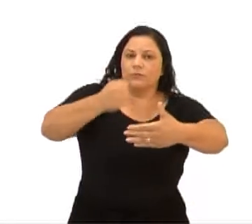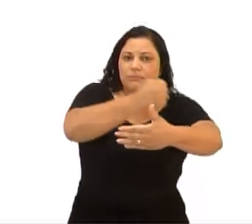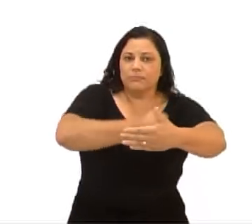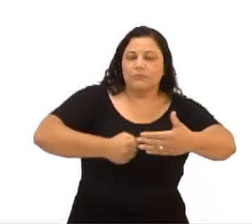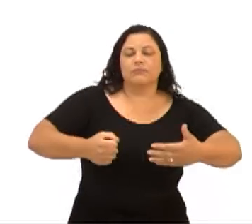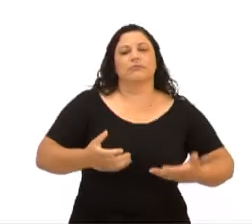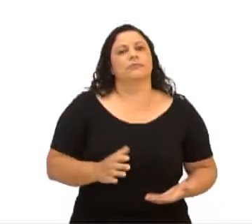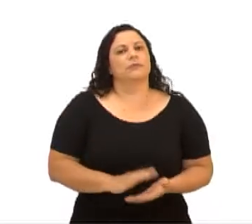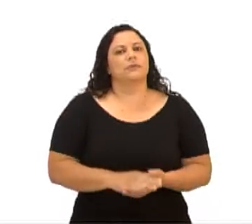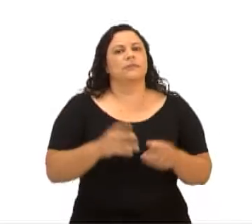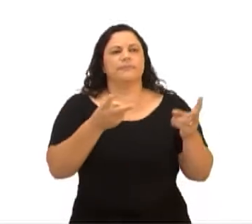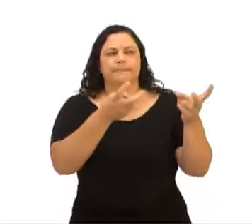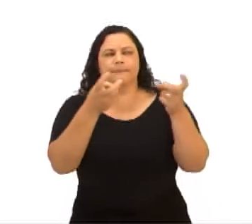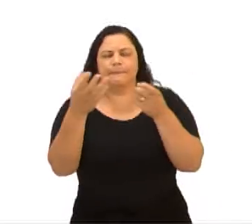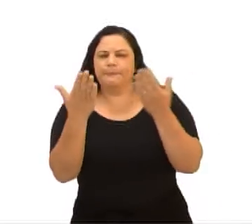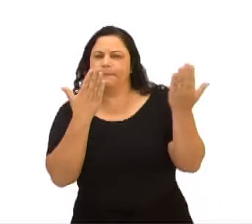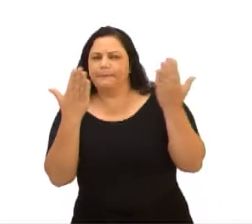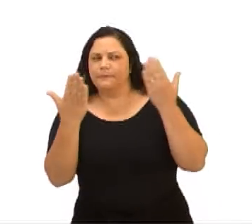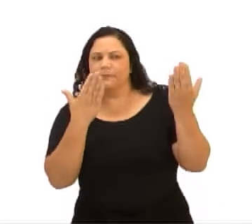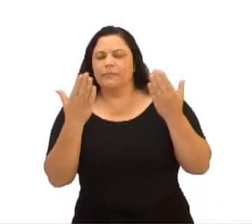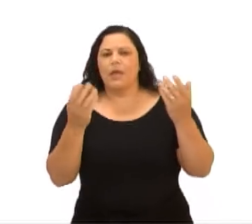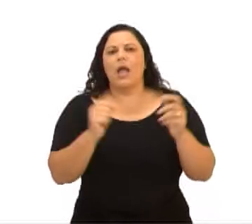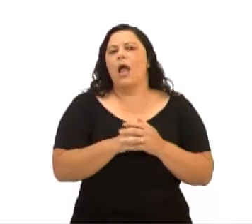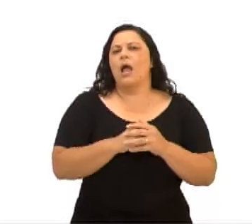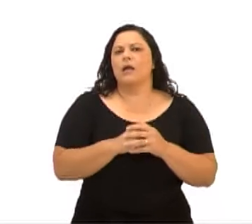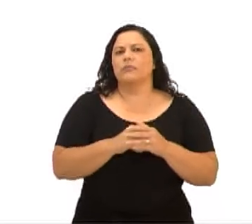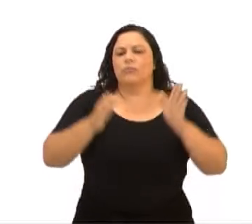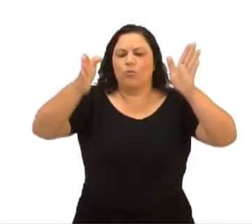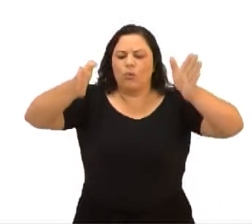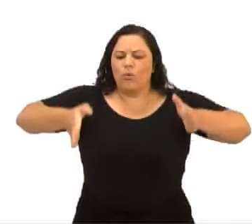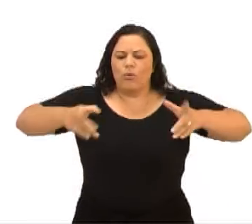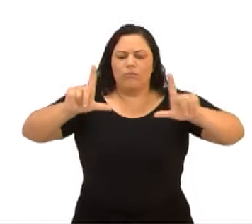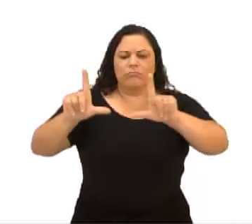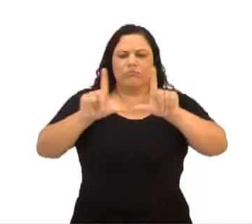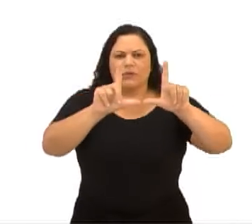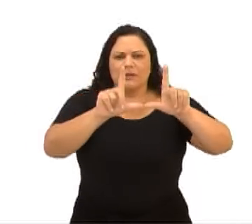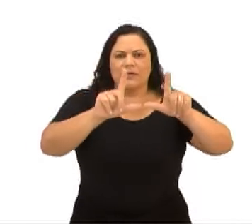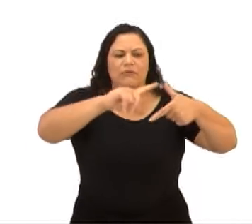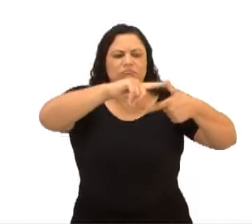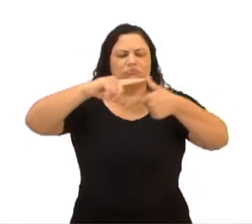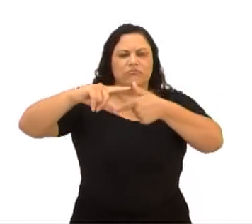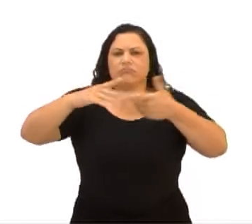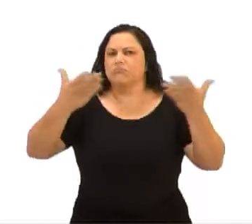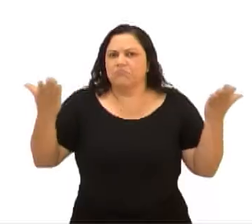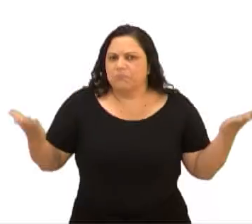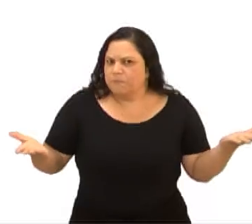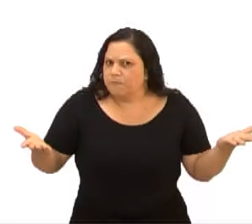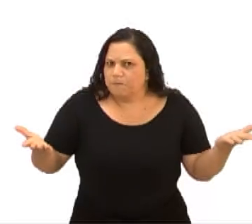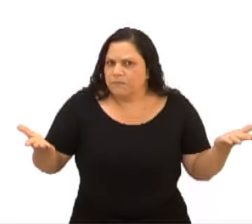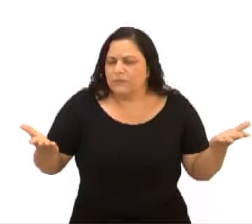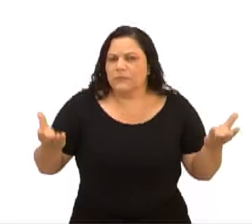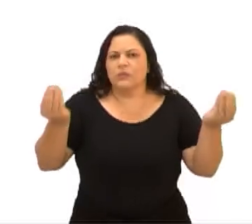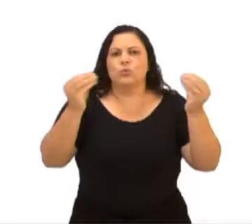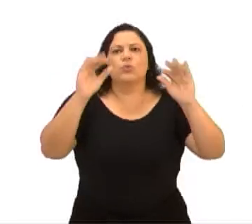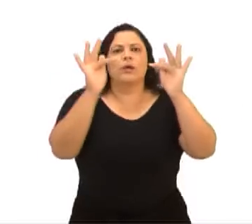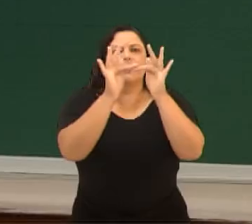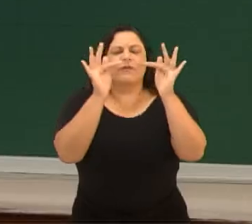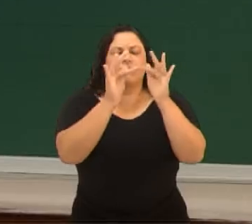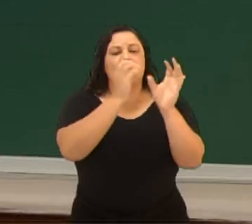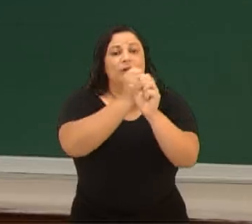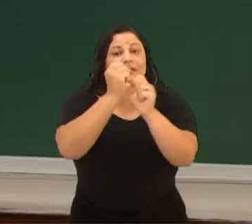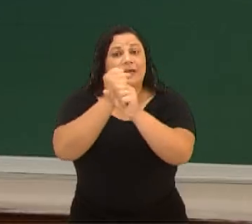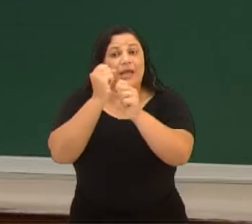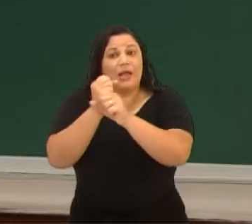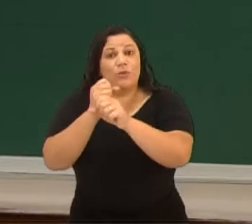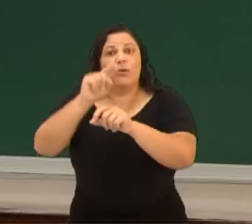cozinha. Analisa. A cozinha tem lados iguais? É um quadrado? É um retângulo? Joga na fórmula, calcula,